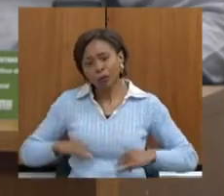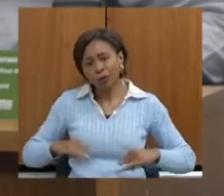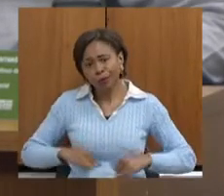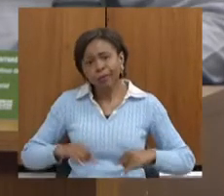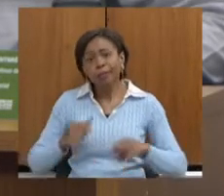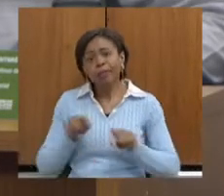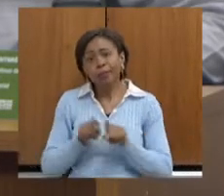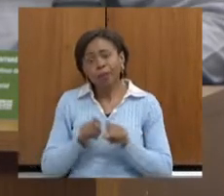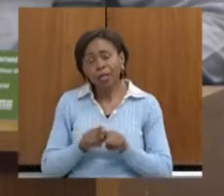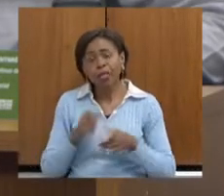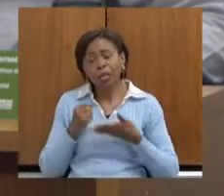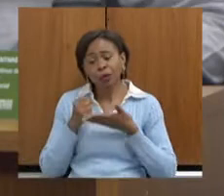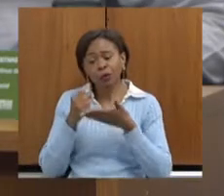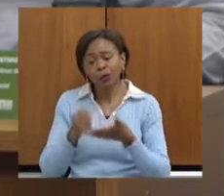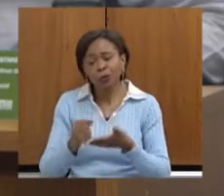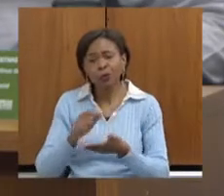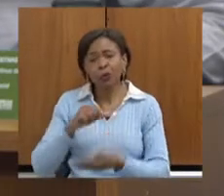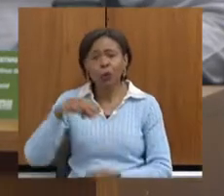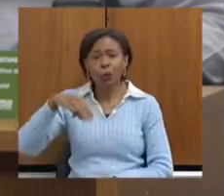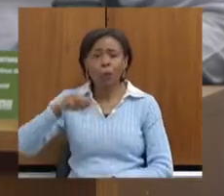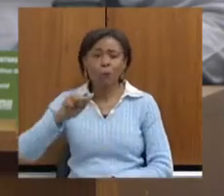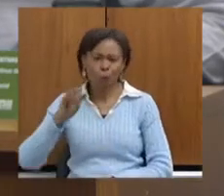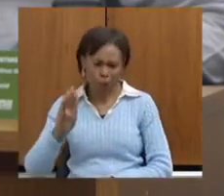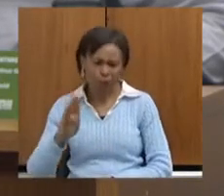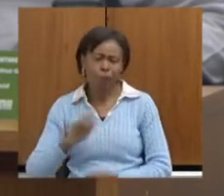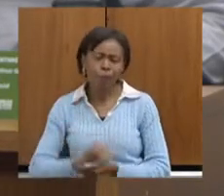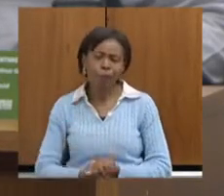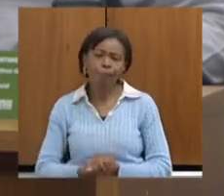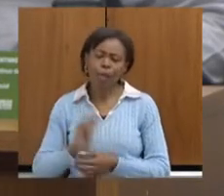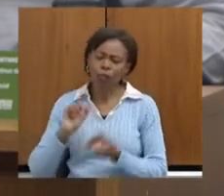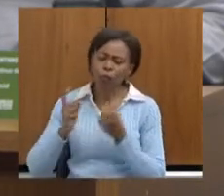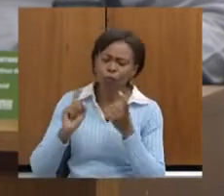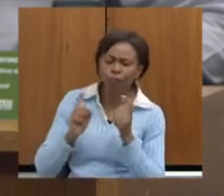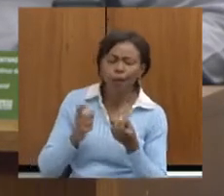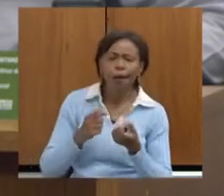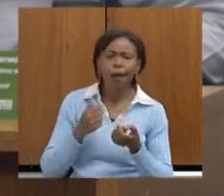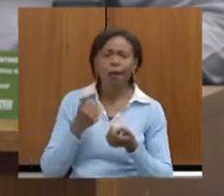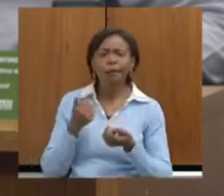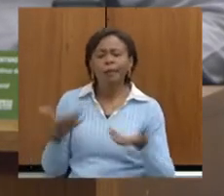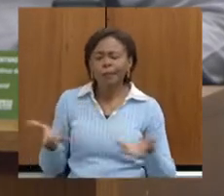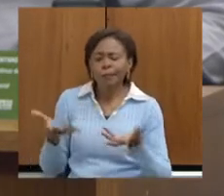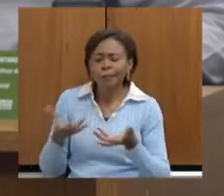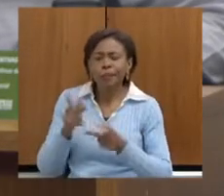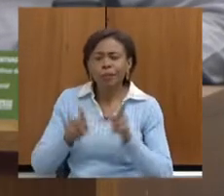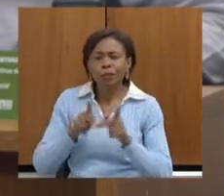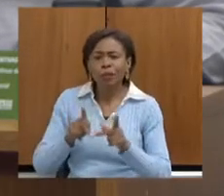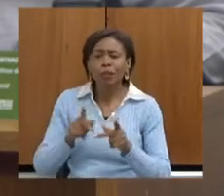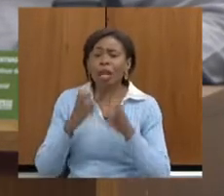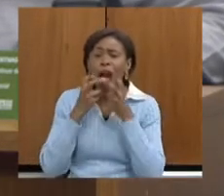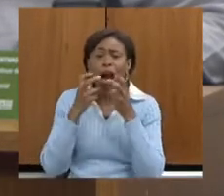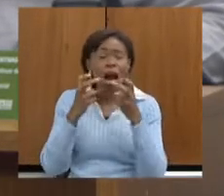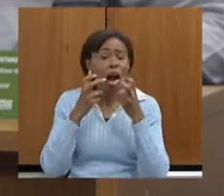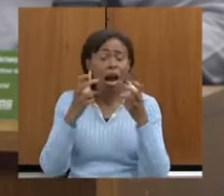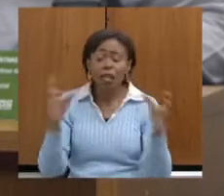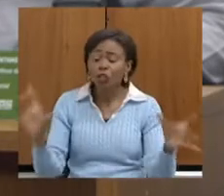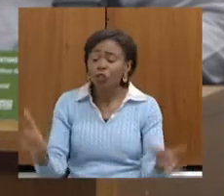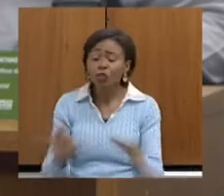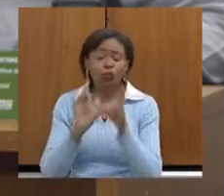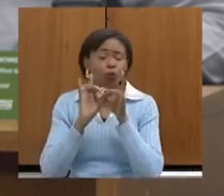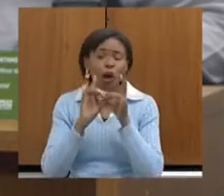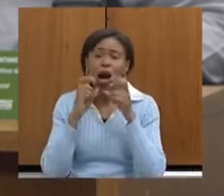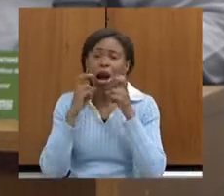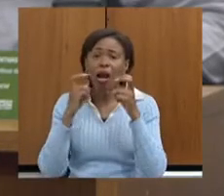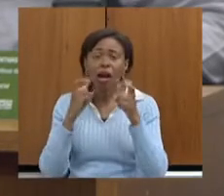tante do mab a gente se organiza o povo faz reunião e a gente vê uma voz só só clamor em uma